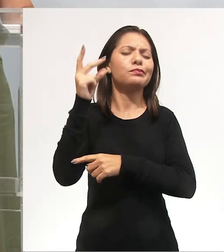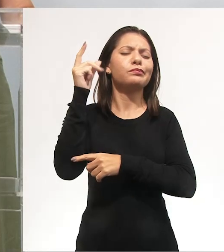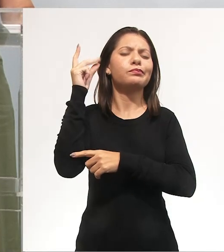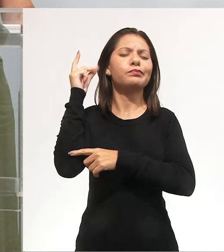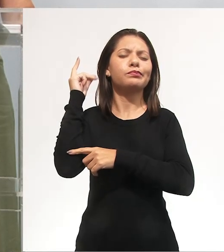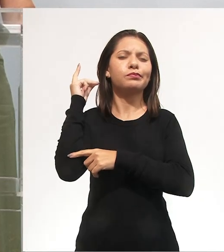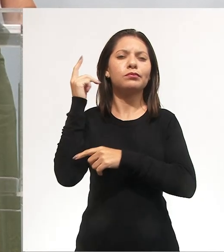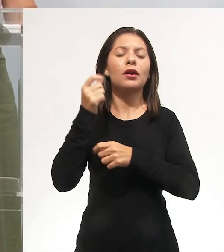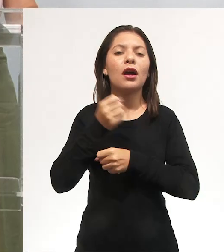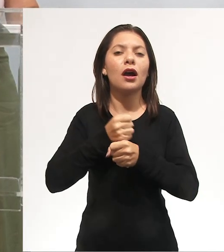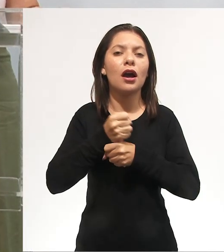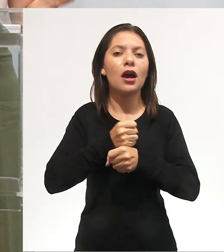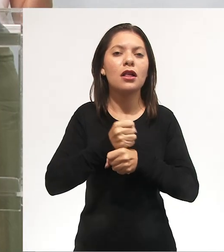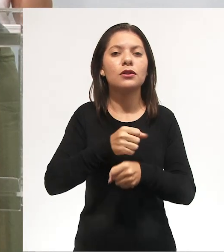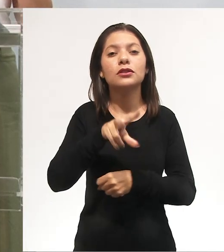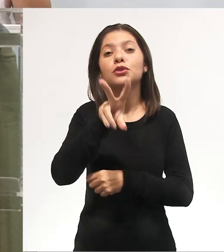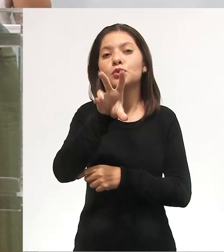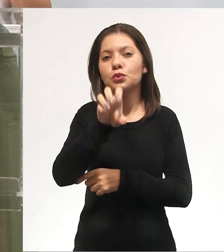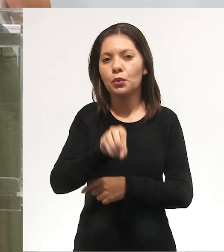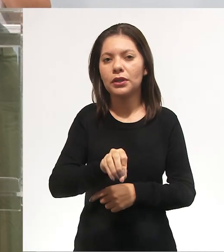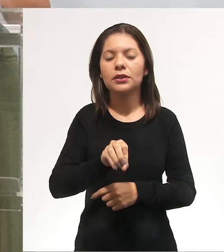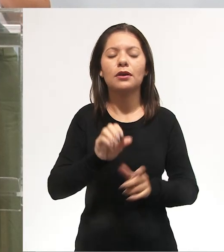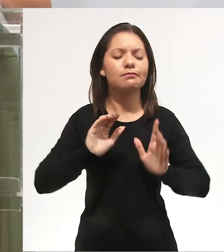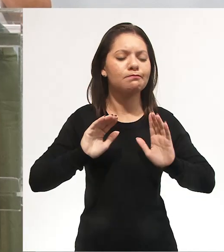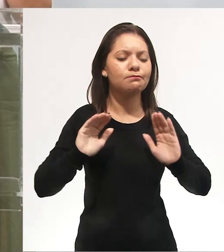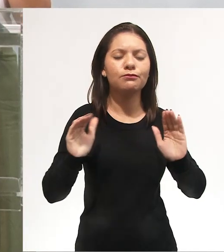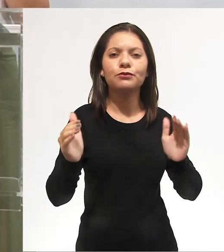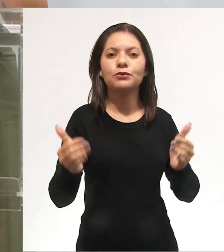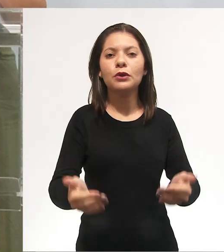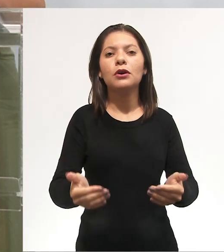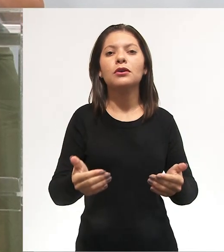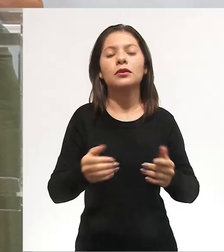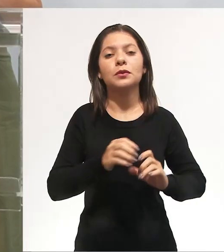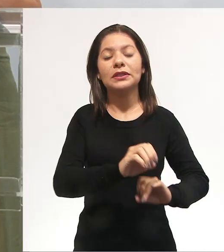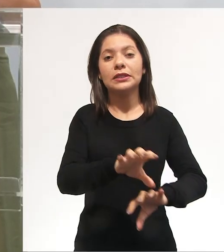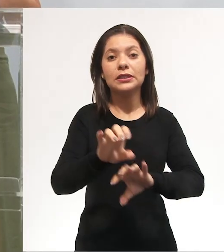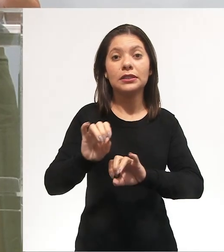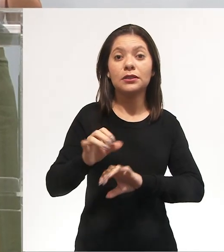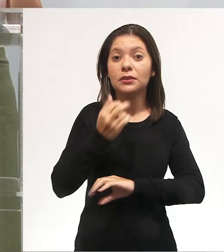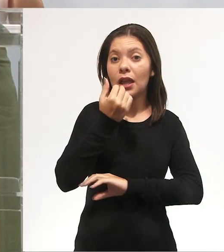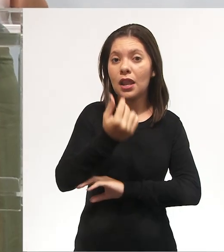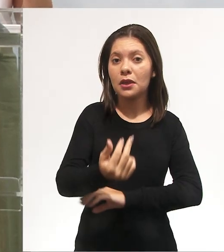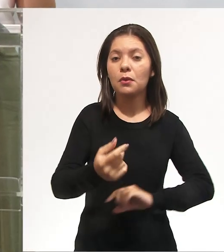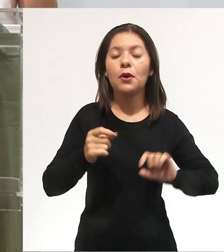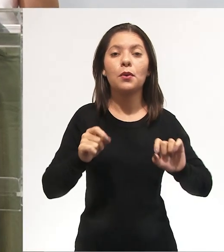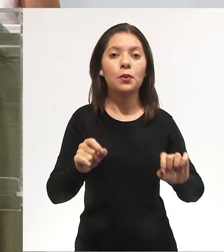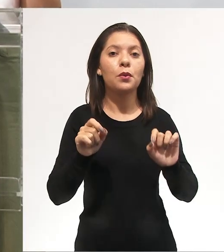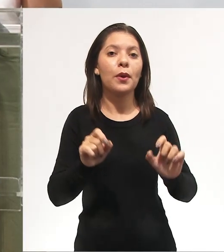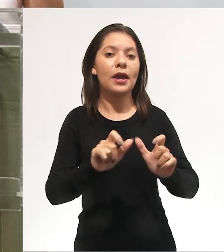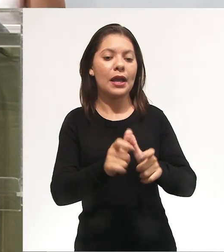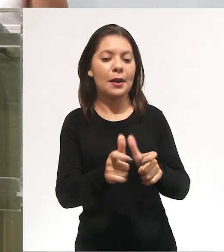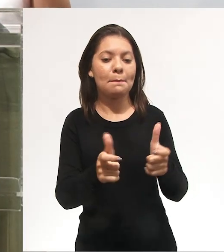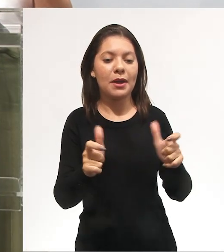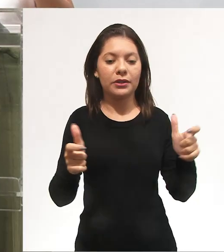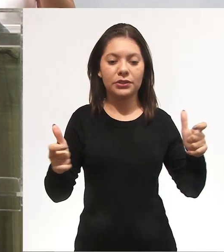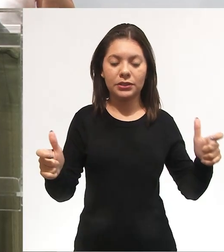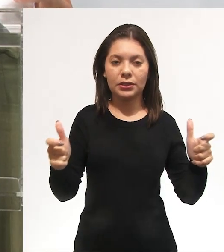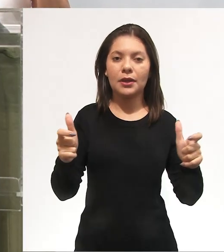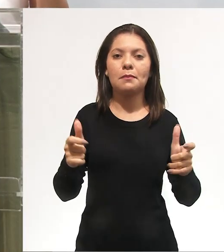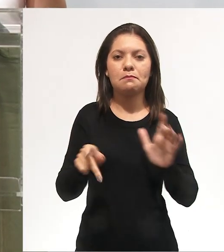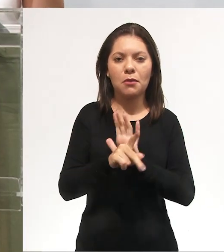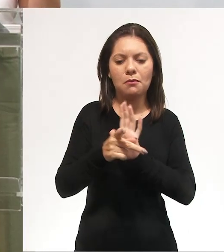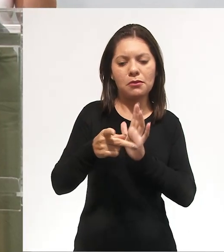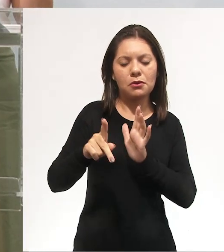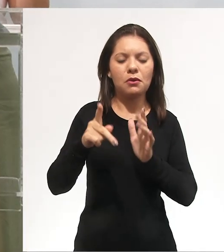anos 50, o enfoque do ensino da língua estava na questão da gramática normativa,